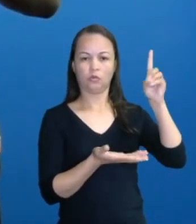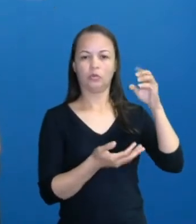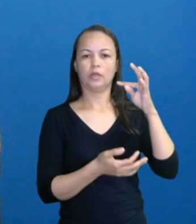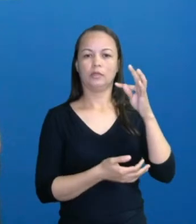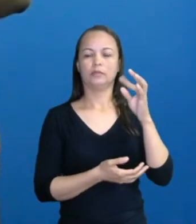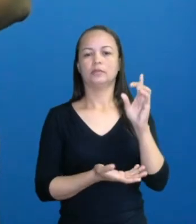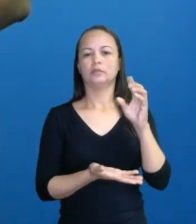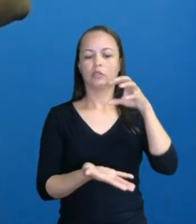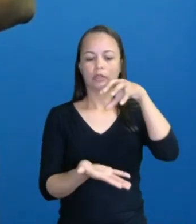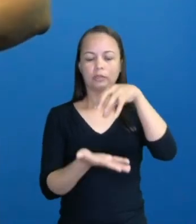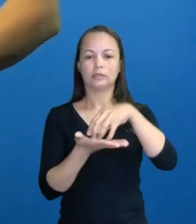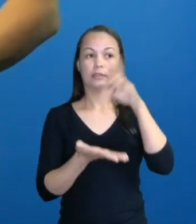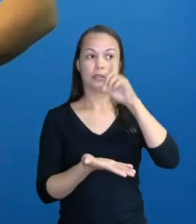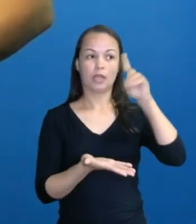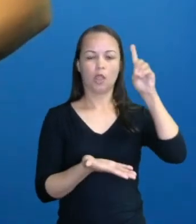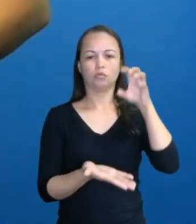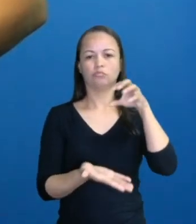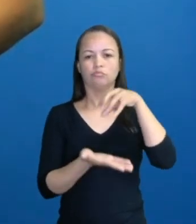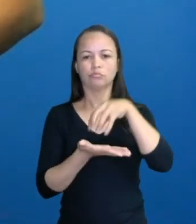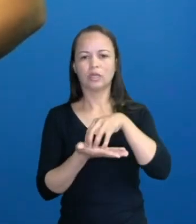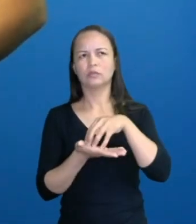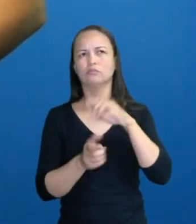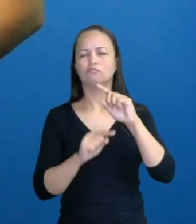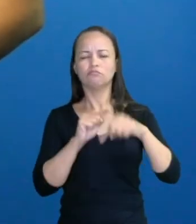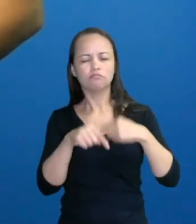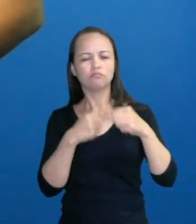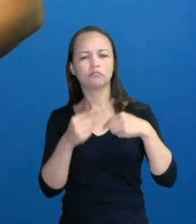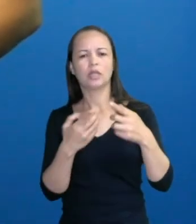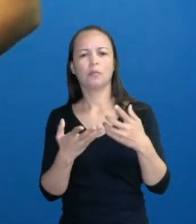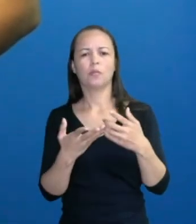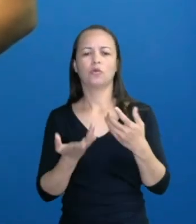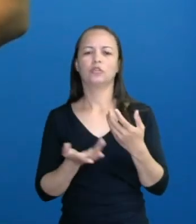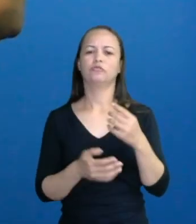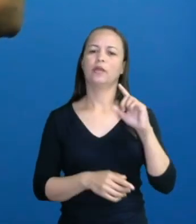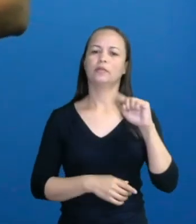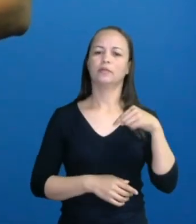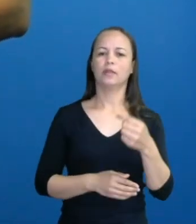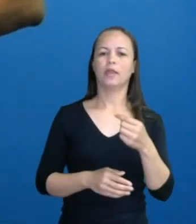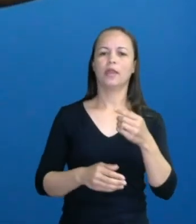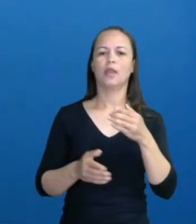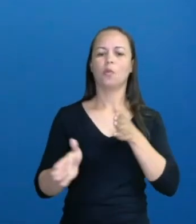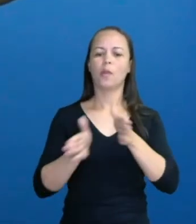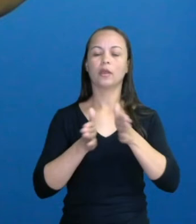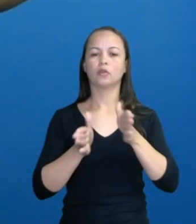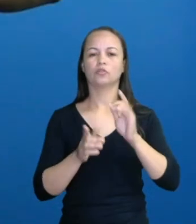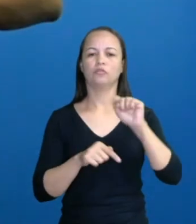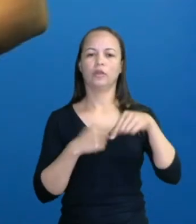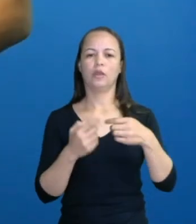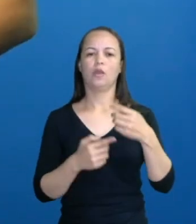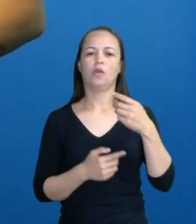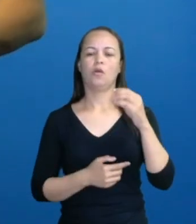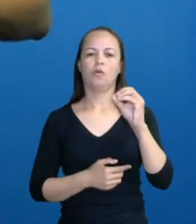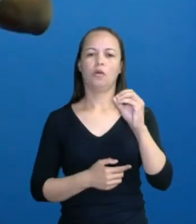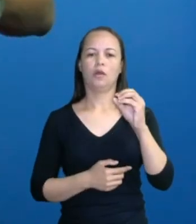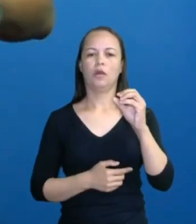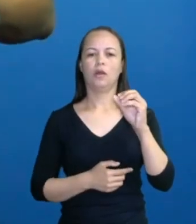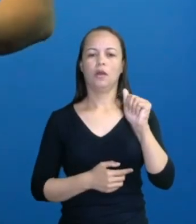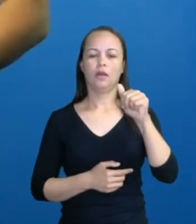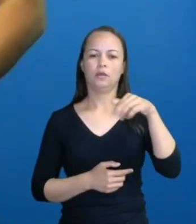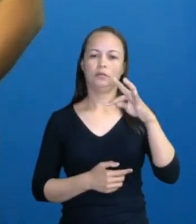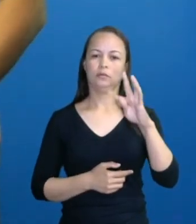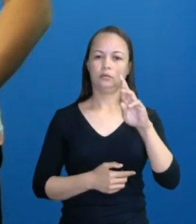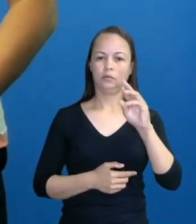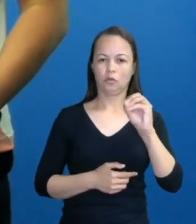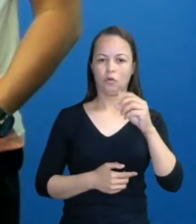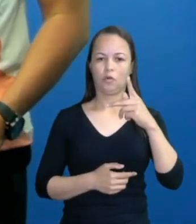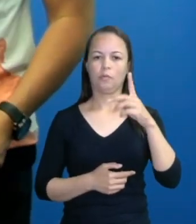Teocentrismo, Deus no centro. Depois desse período vai haver o antropocentrismo, que sai Deus e entra o homem.